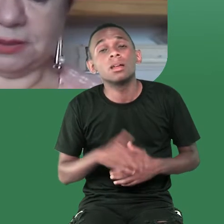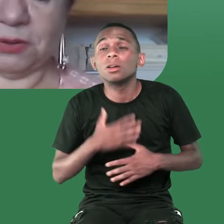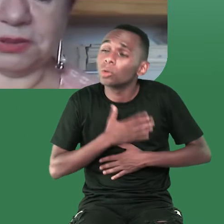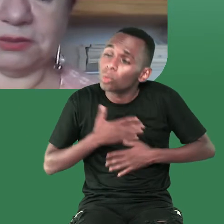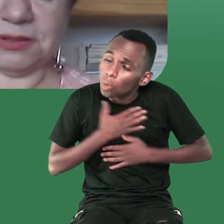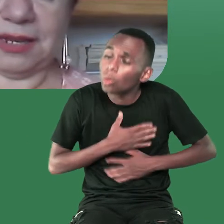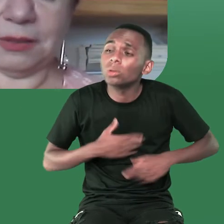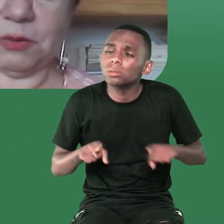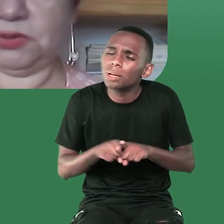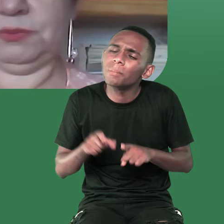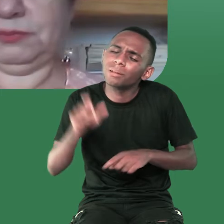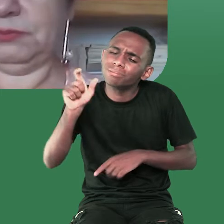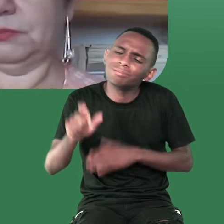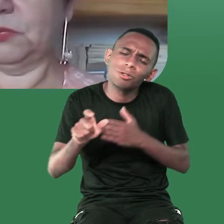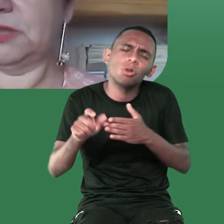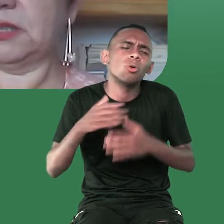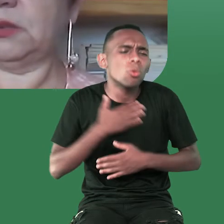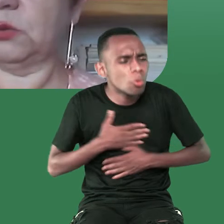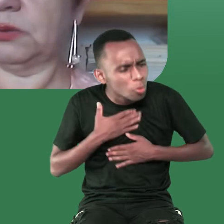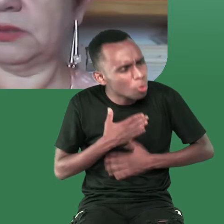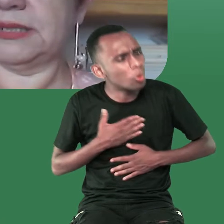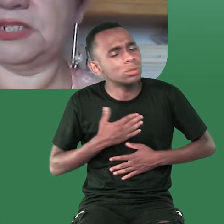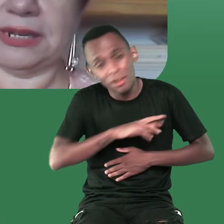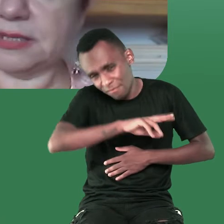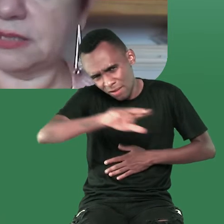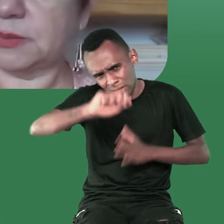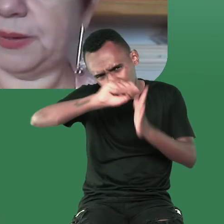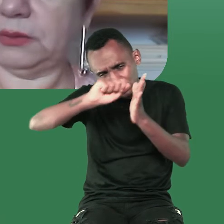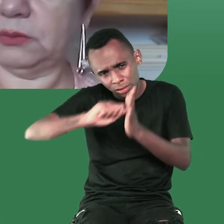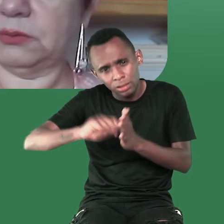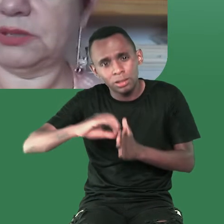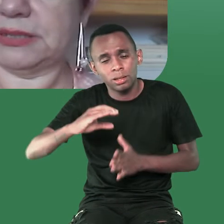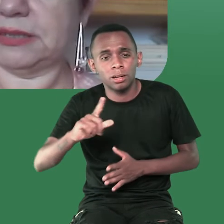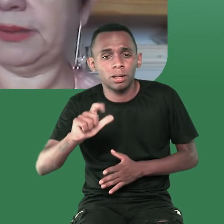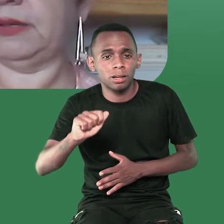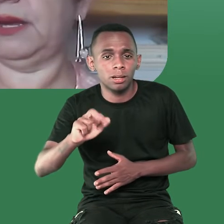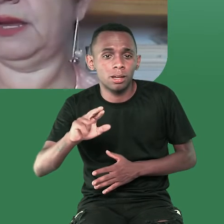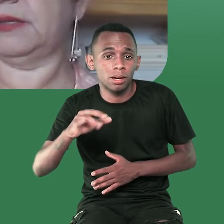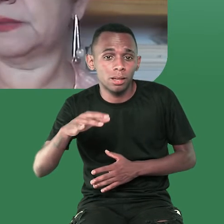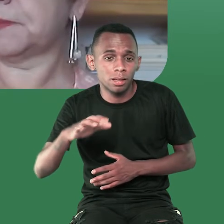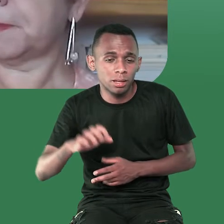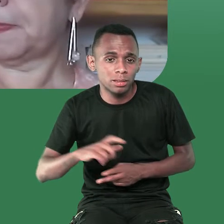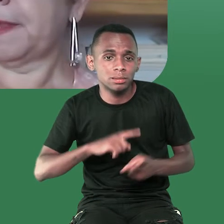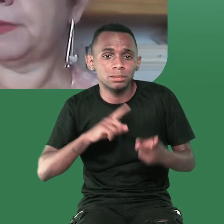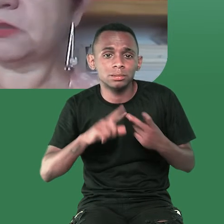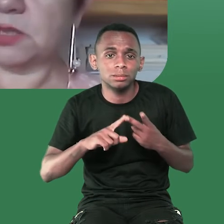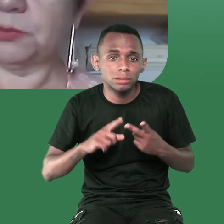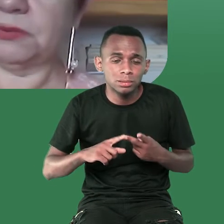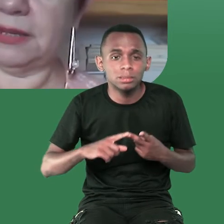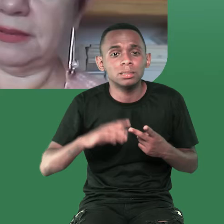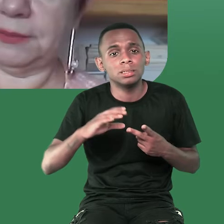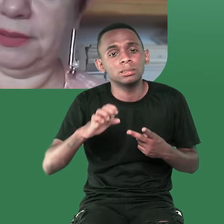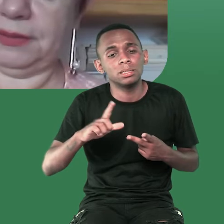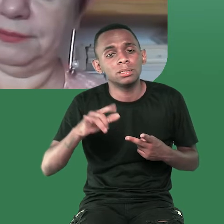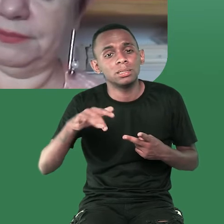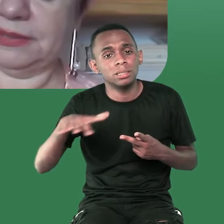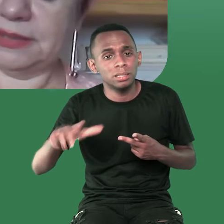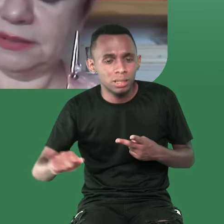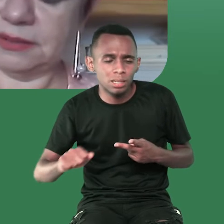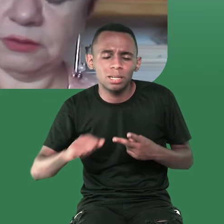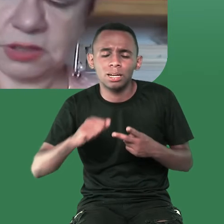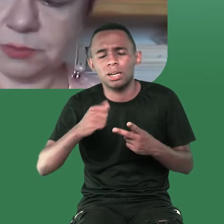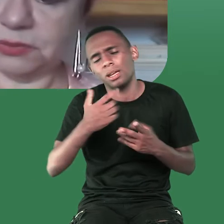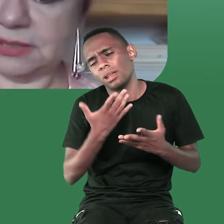gosto, assim, eu gosto dela, gosto de muitas escritoras, né? De Clarice Lispector, de Cecília Meirelles, mas gosto muito dela também.